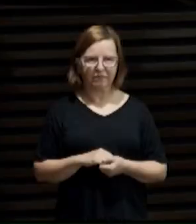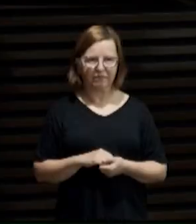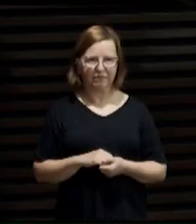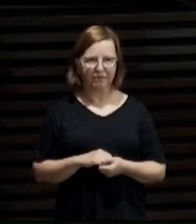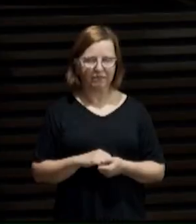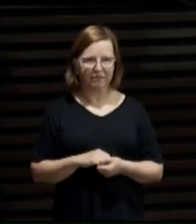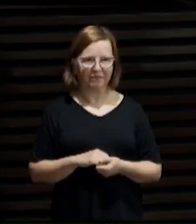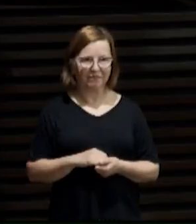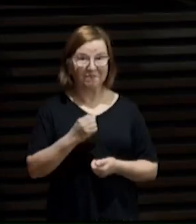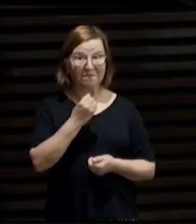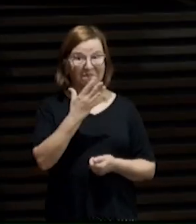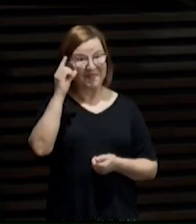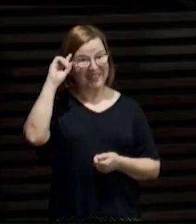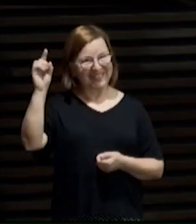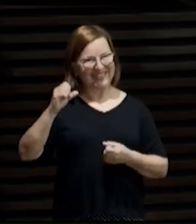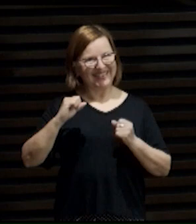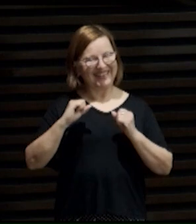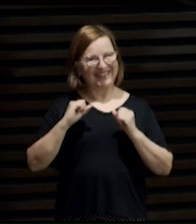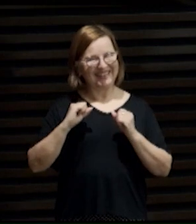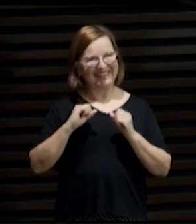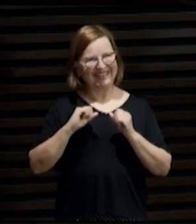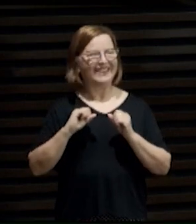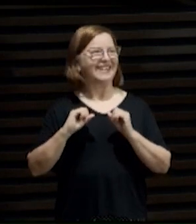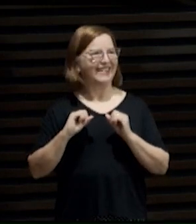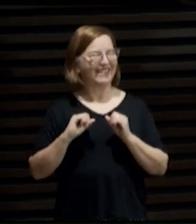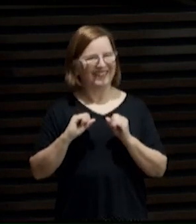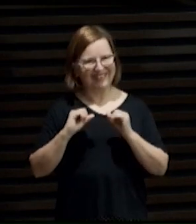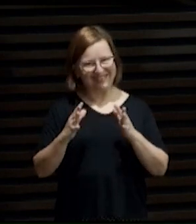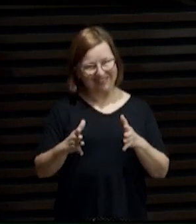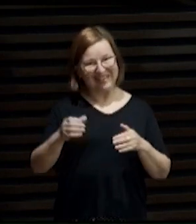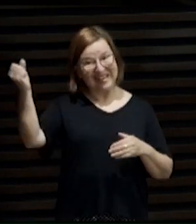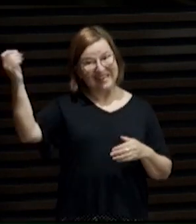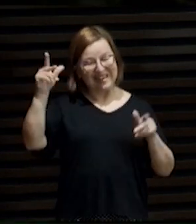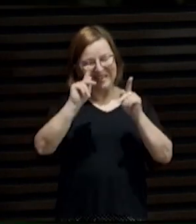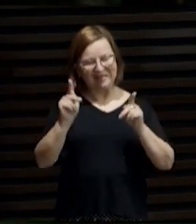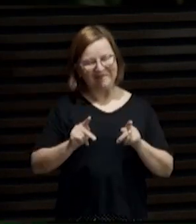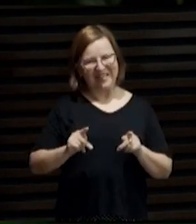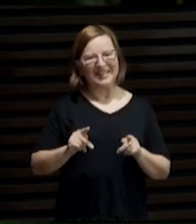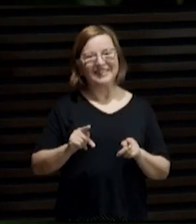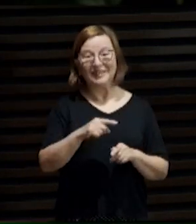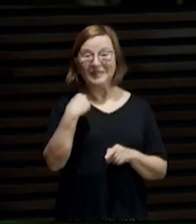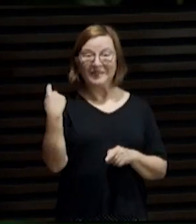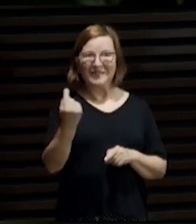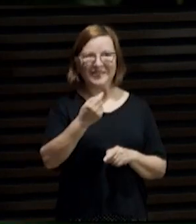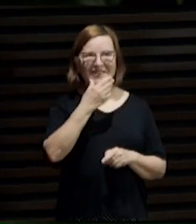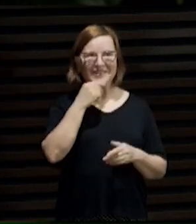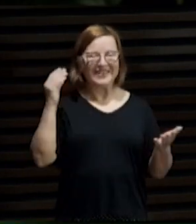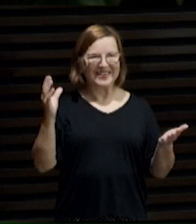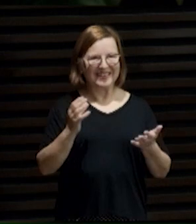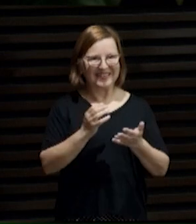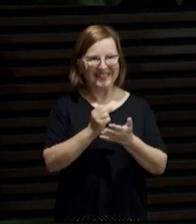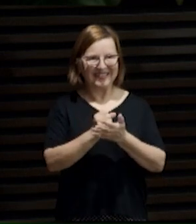Muito bom dia a todos. Que a graça e a paz do nosso Senhor e Salvador Jesus Cristo esteja sobre esta igreja,